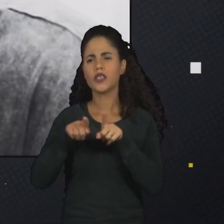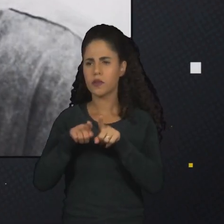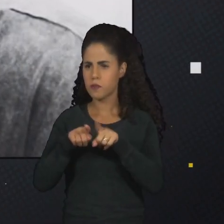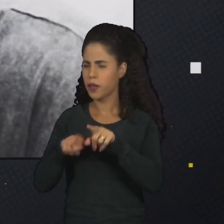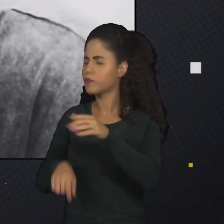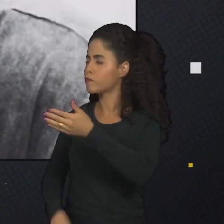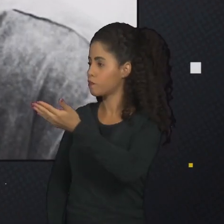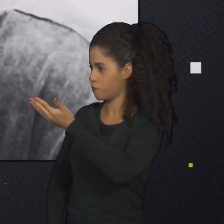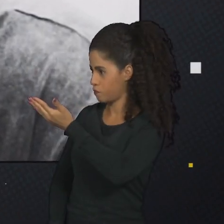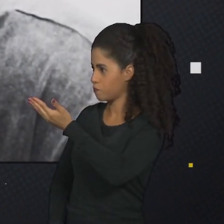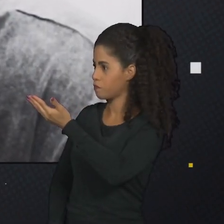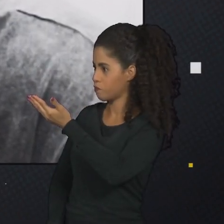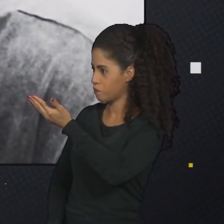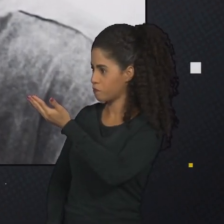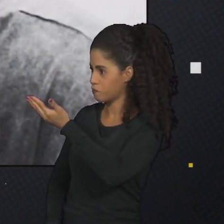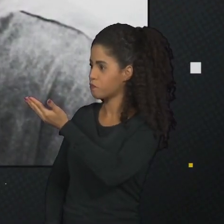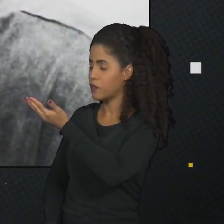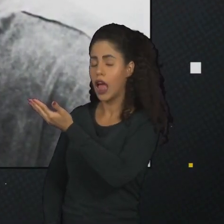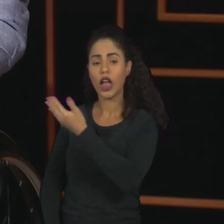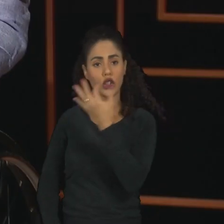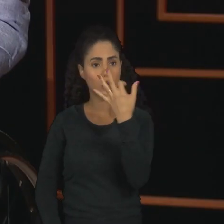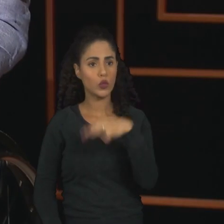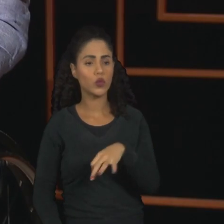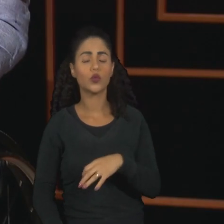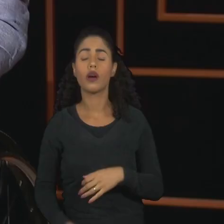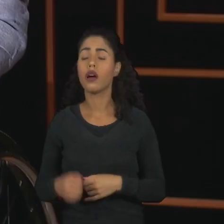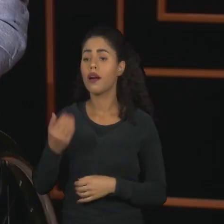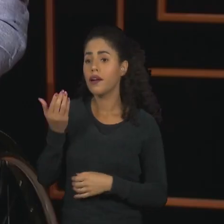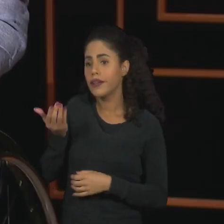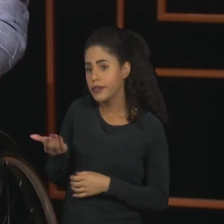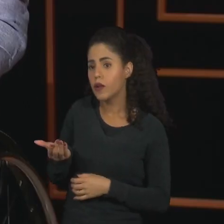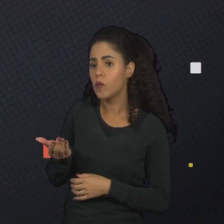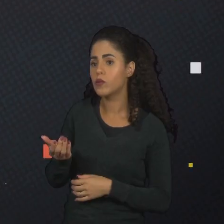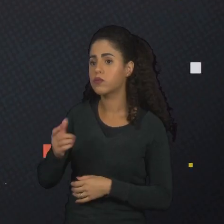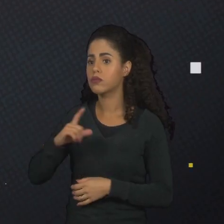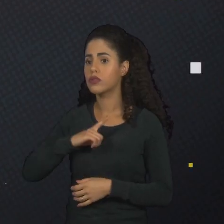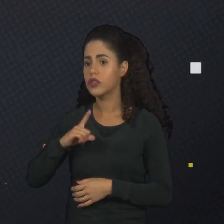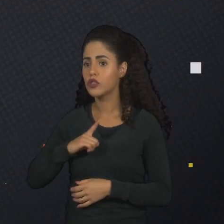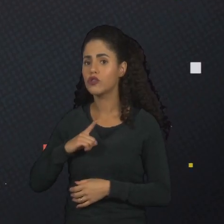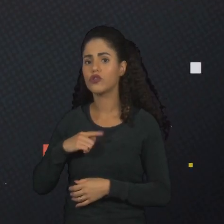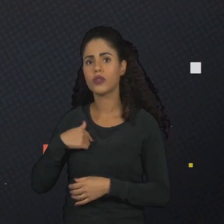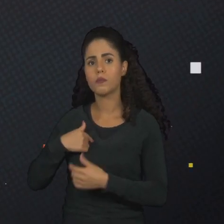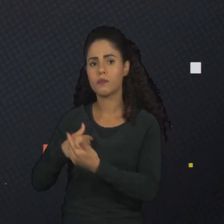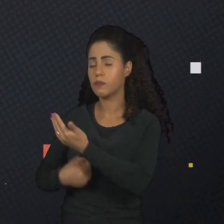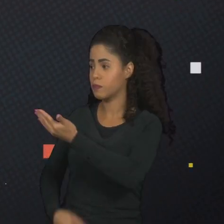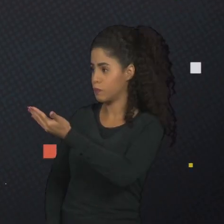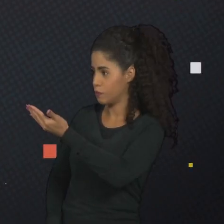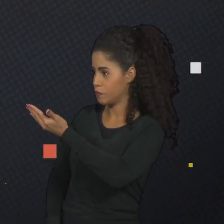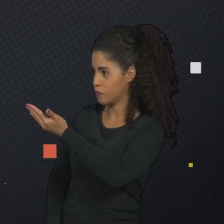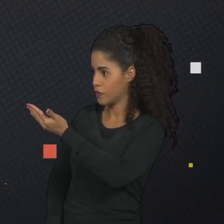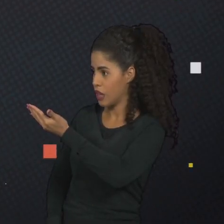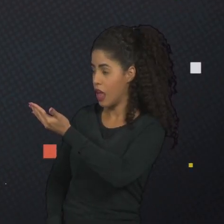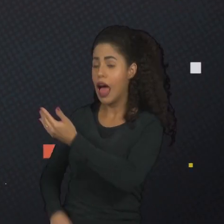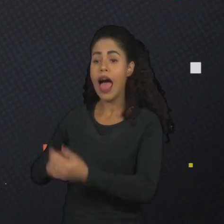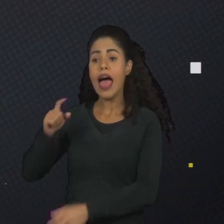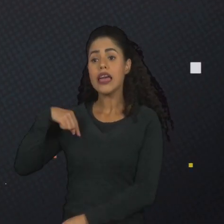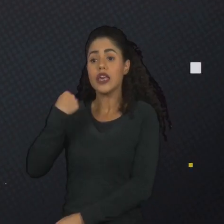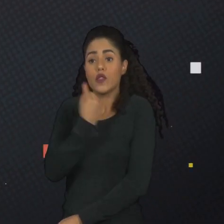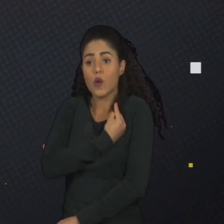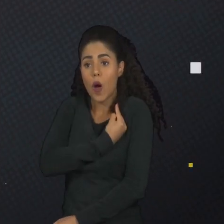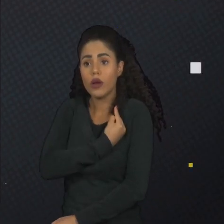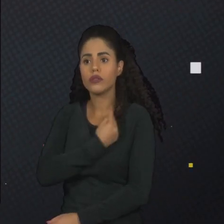também. Roberto Piva. E tinha o Farias. A gente acabou